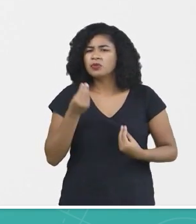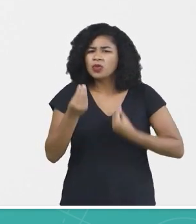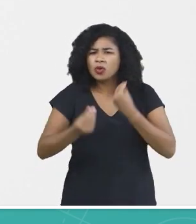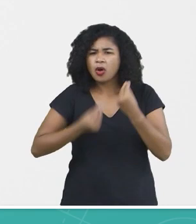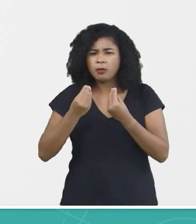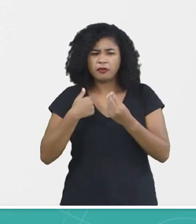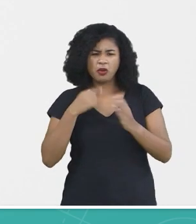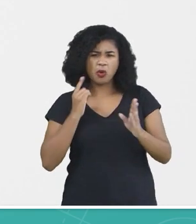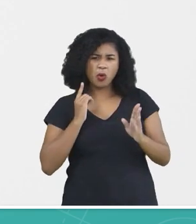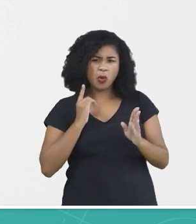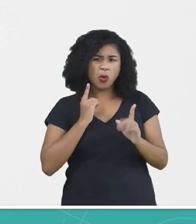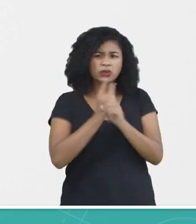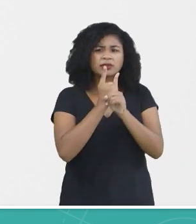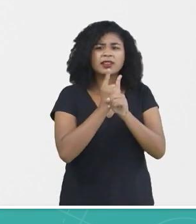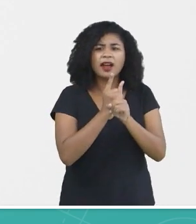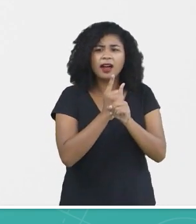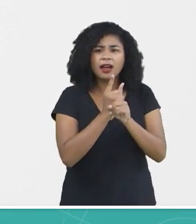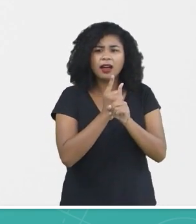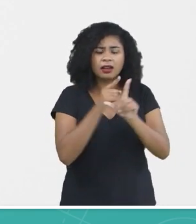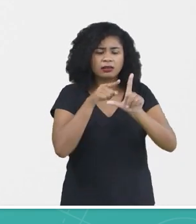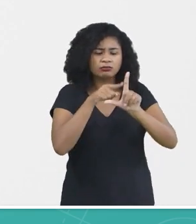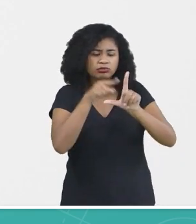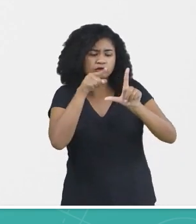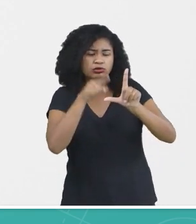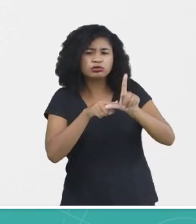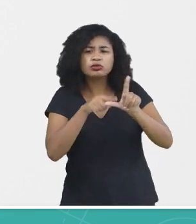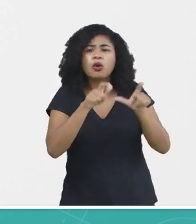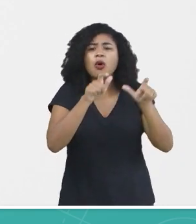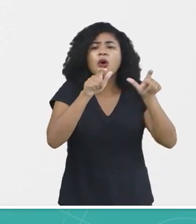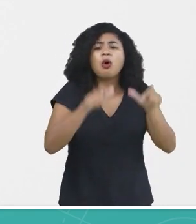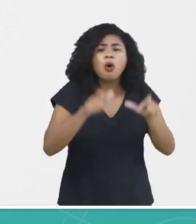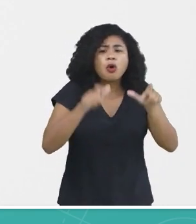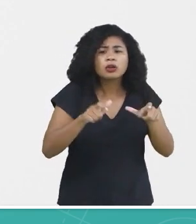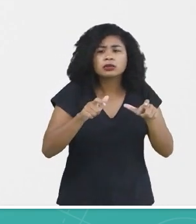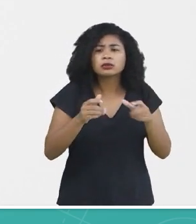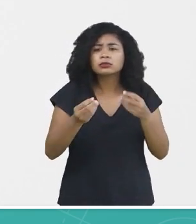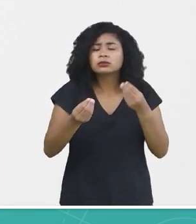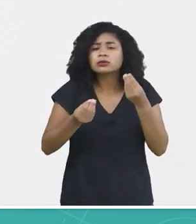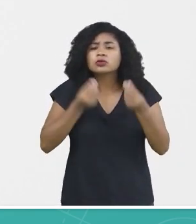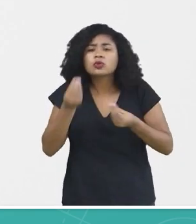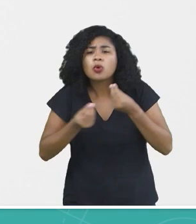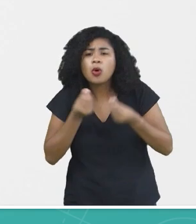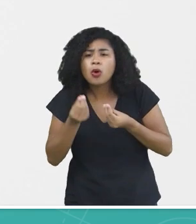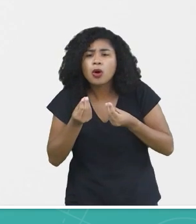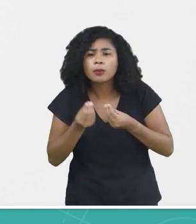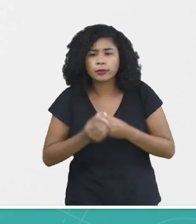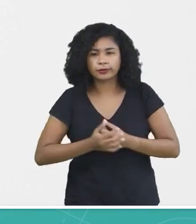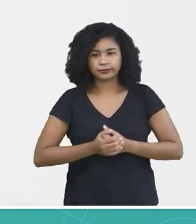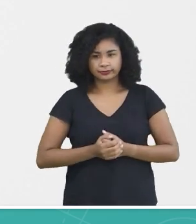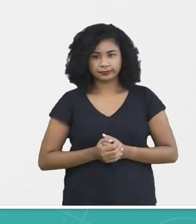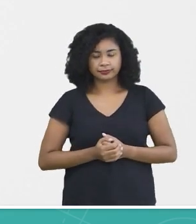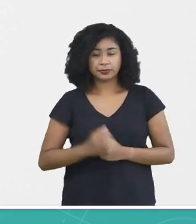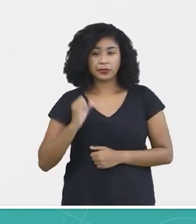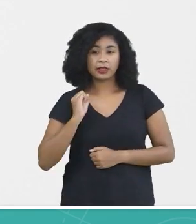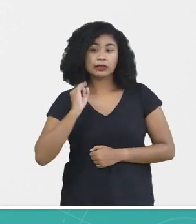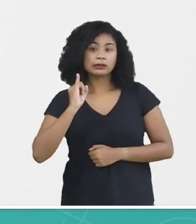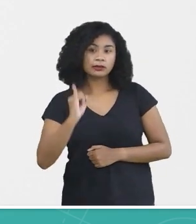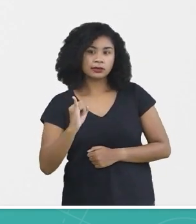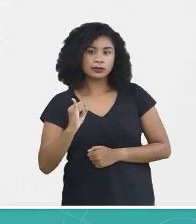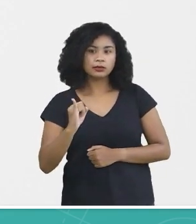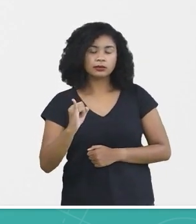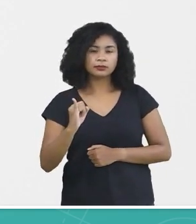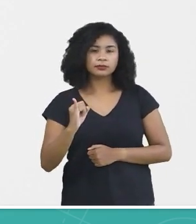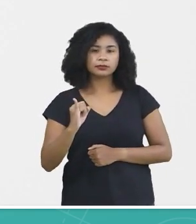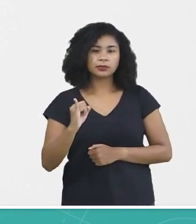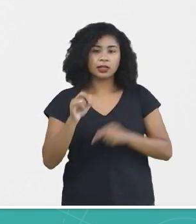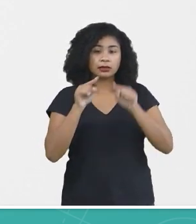obter essas retas perpendiculares quando essas duas retas elas se cruzarem em um